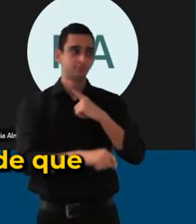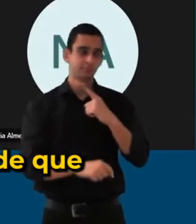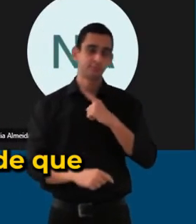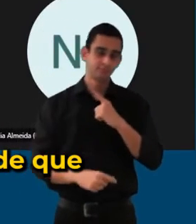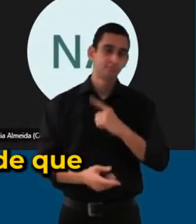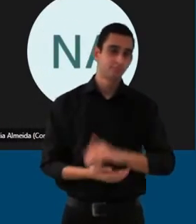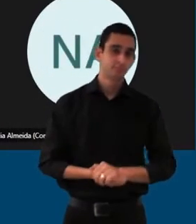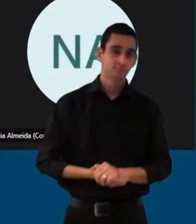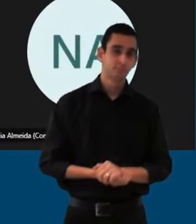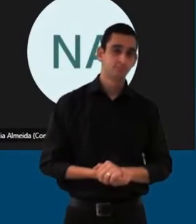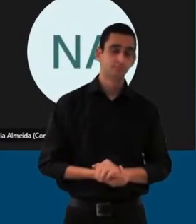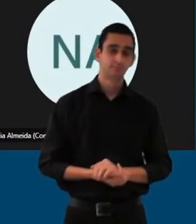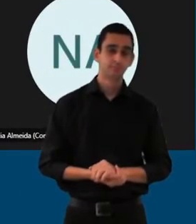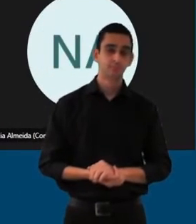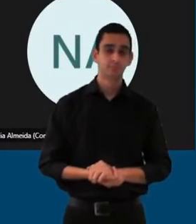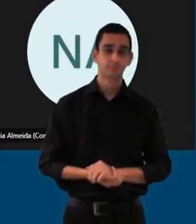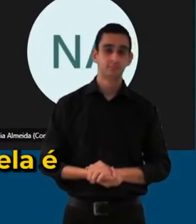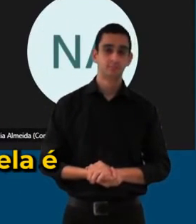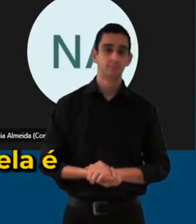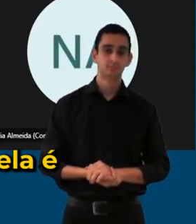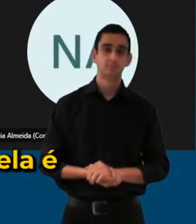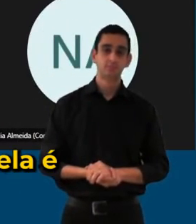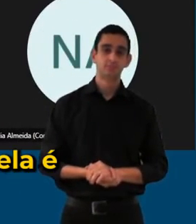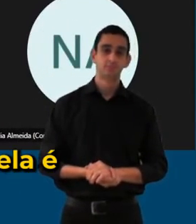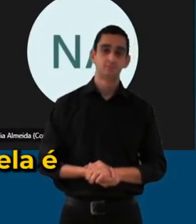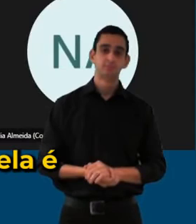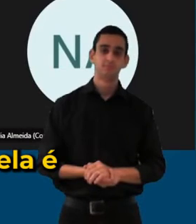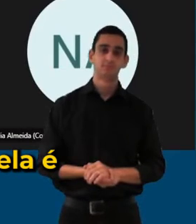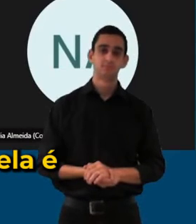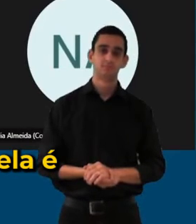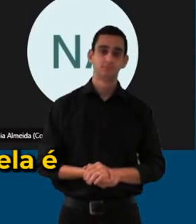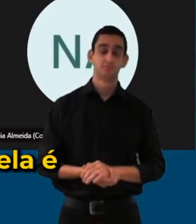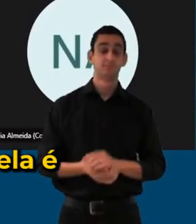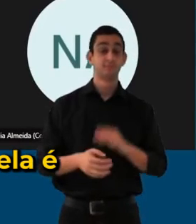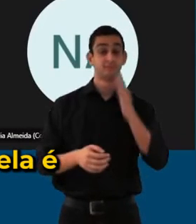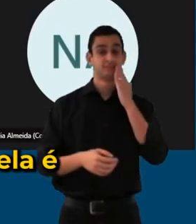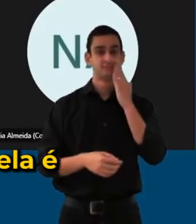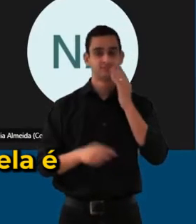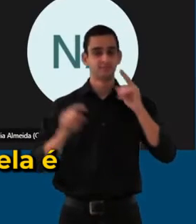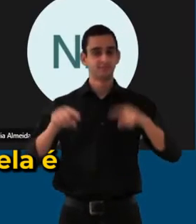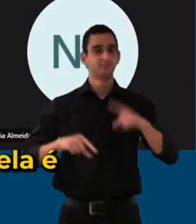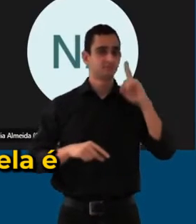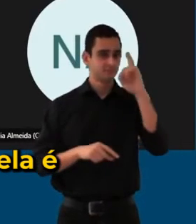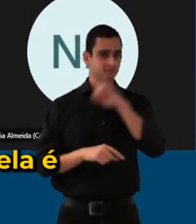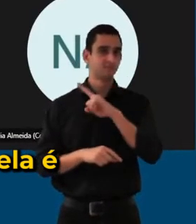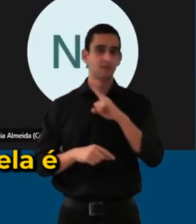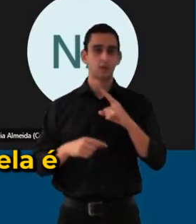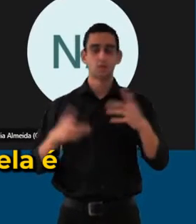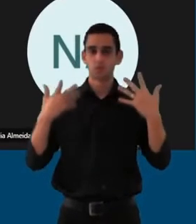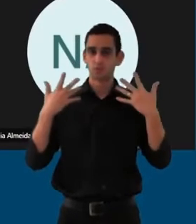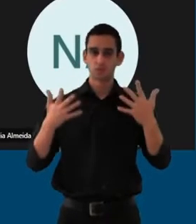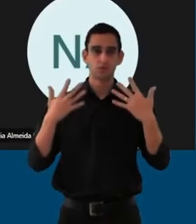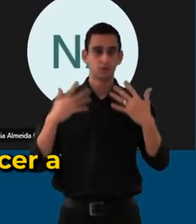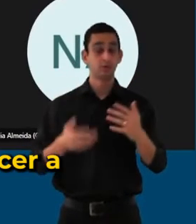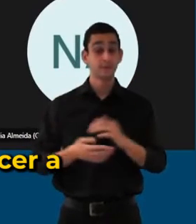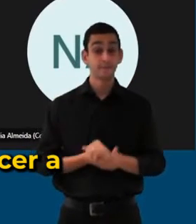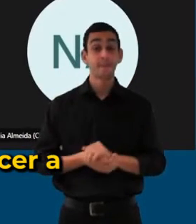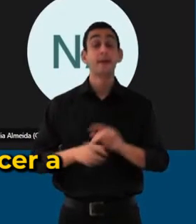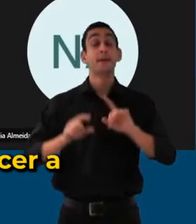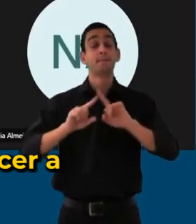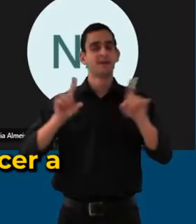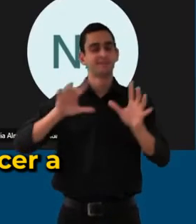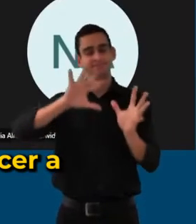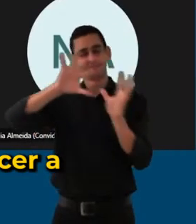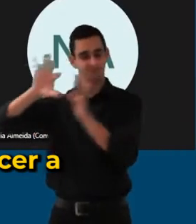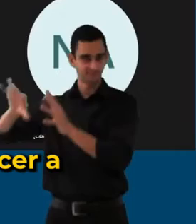têm aí perto. Né? Então, a questão ambiental aqui realmente ela é especialmente dramática. Mas, por